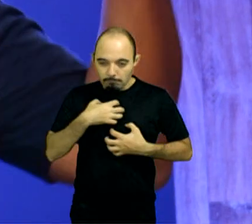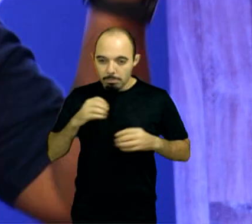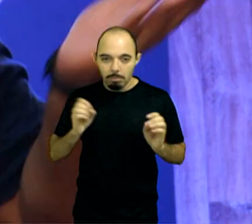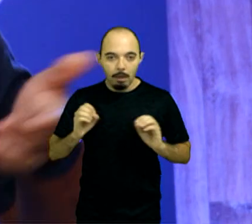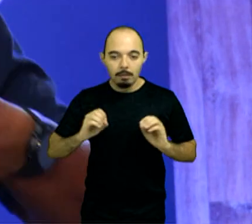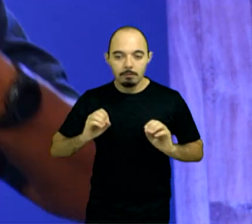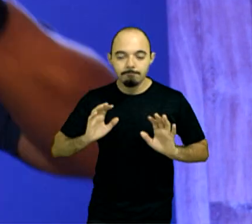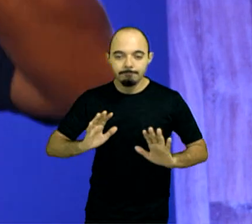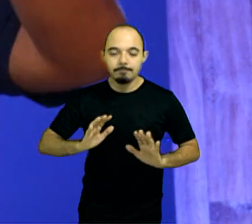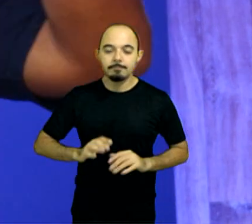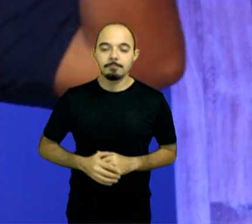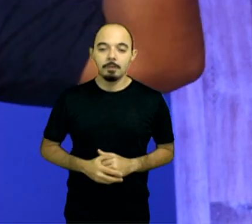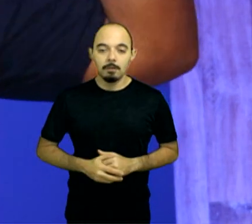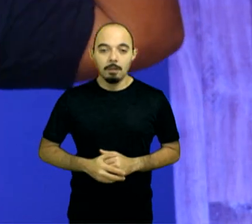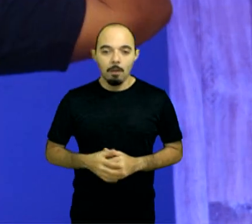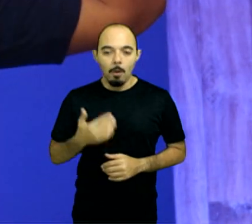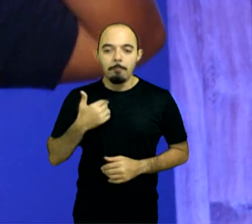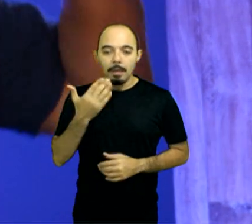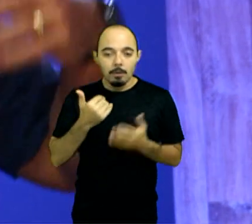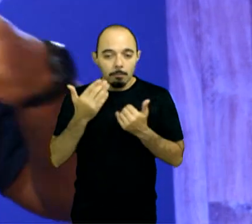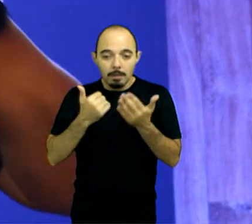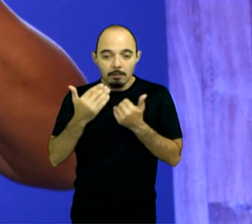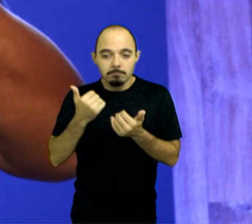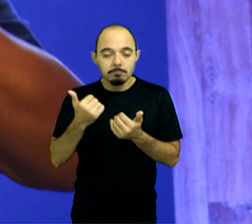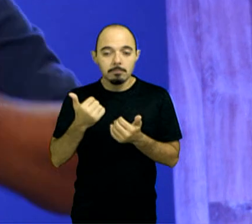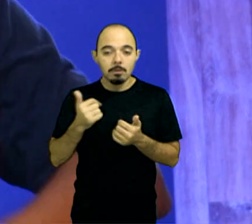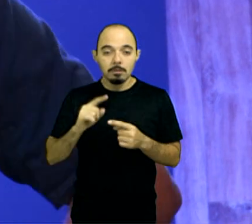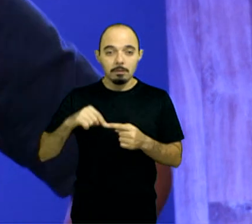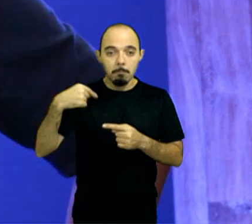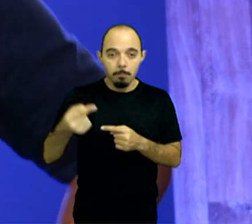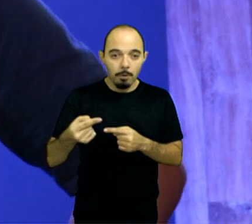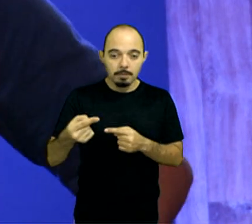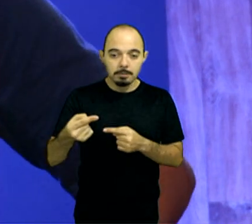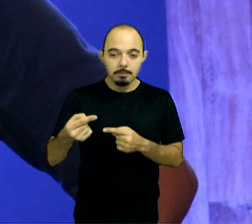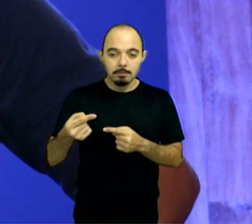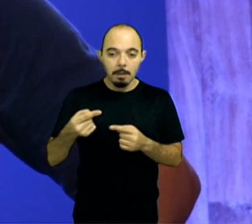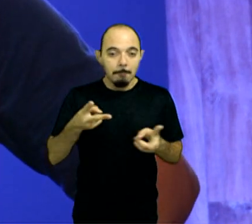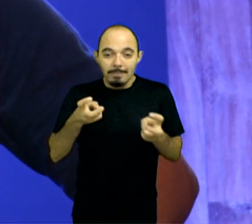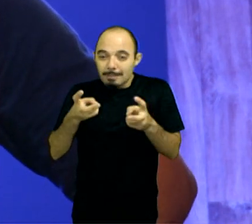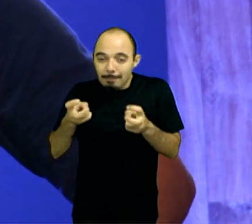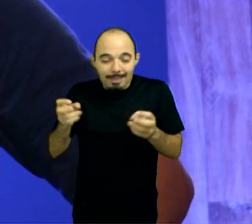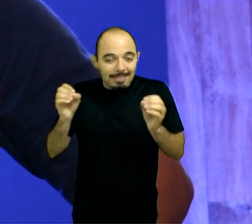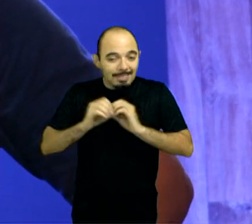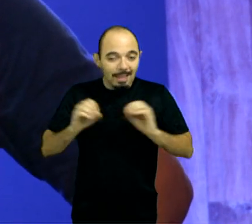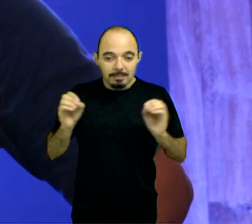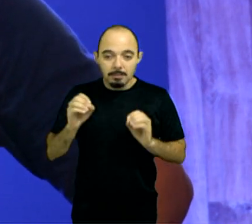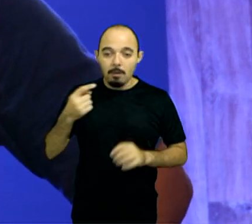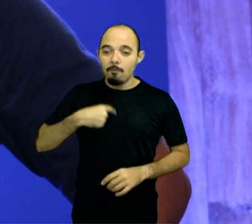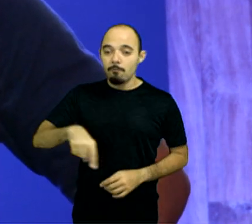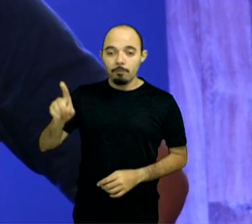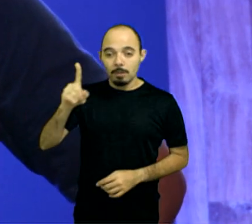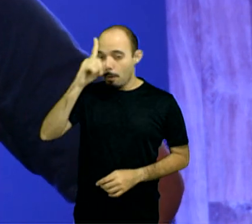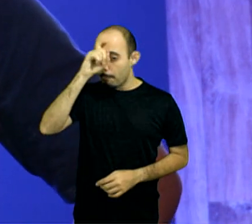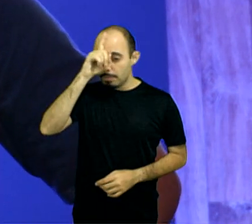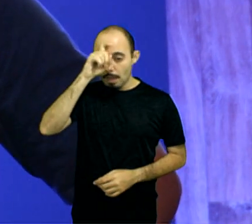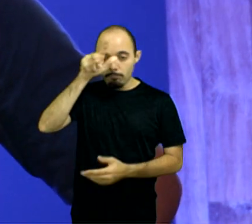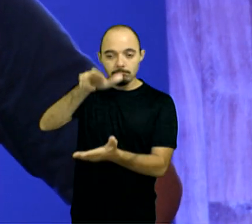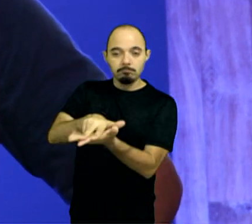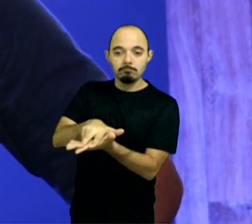de um... hospital, máquinas em cima de você, conectado, respirador, né?